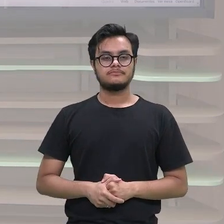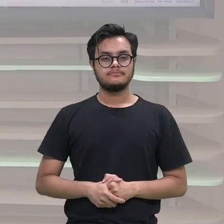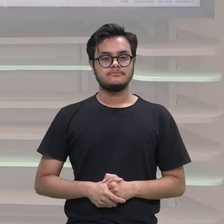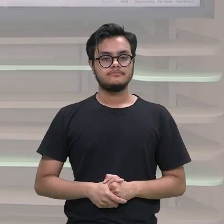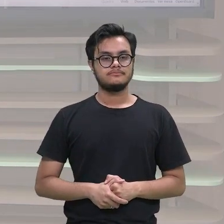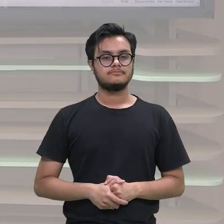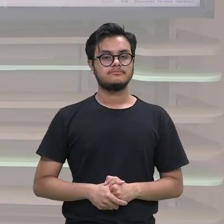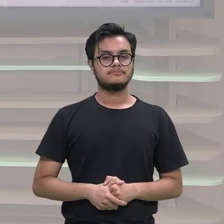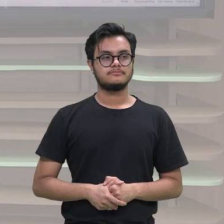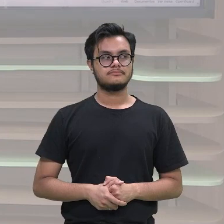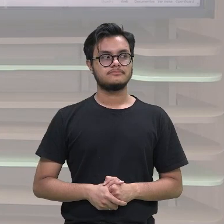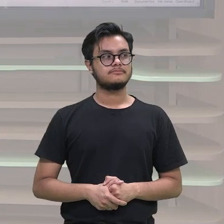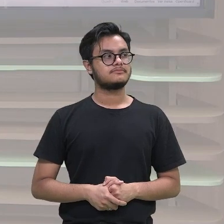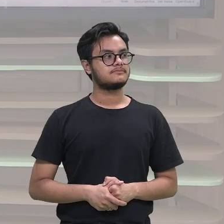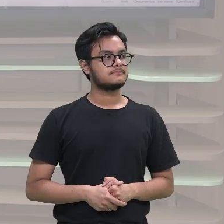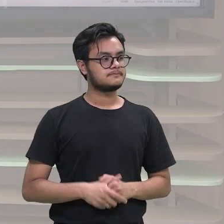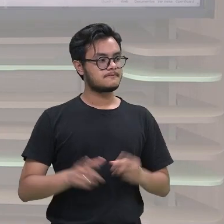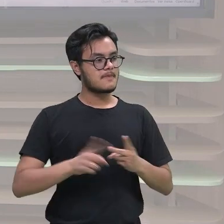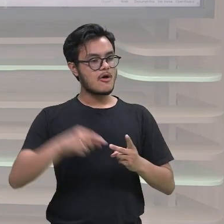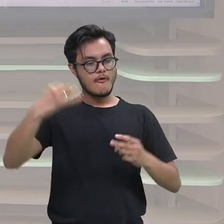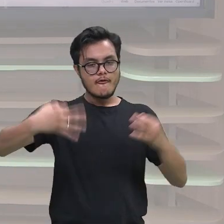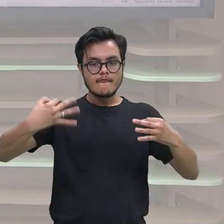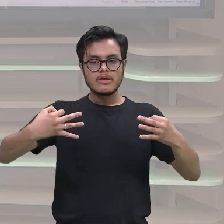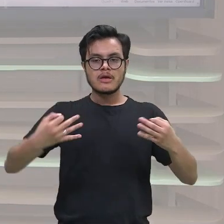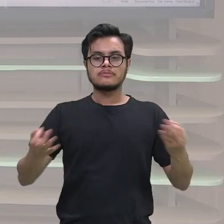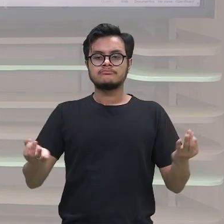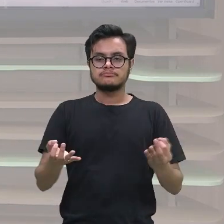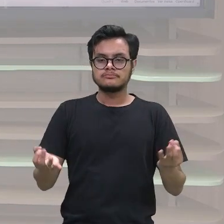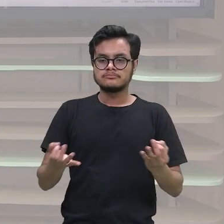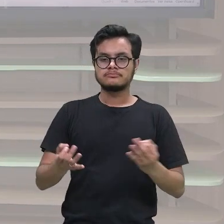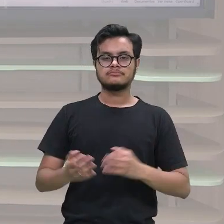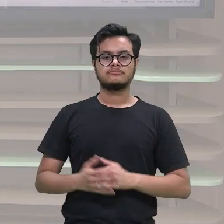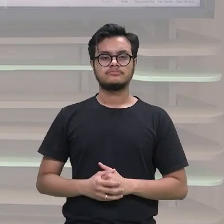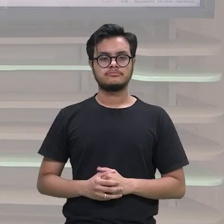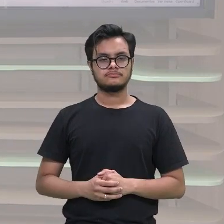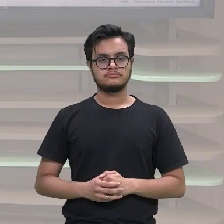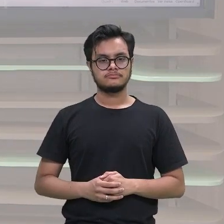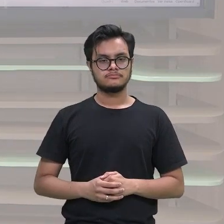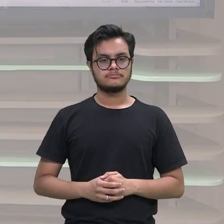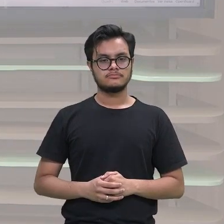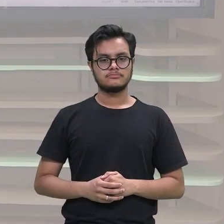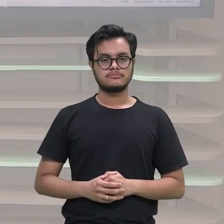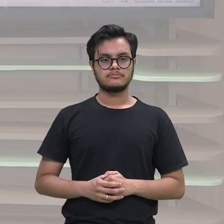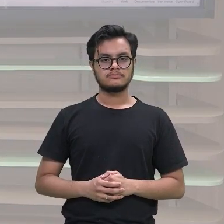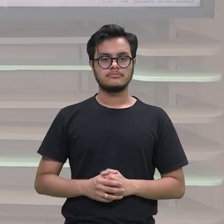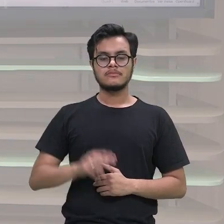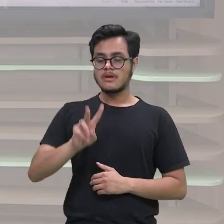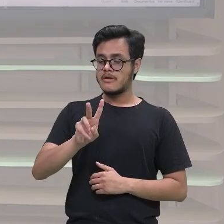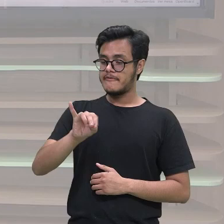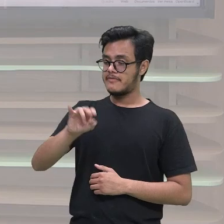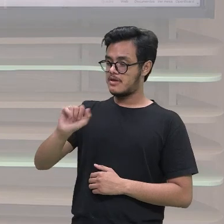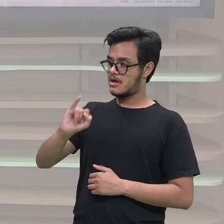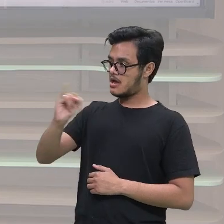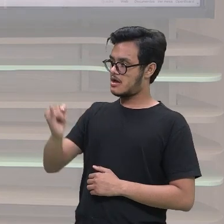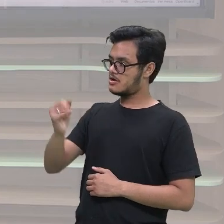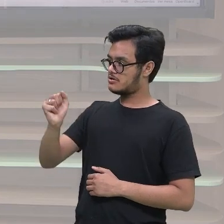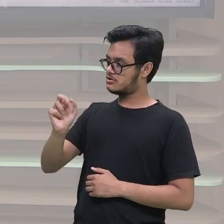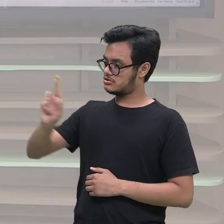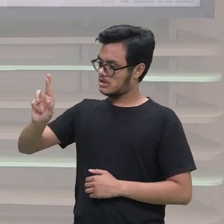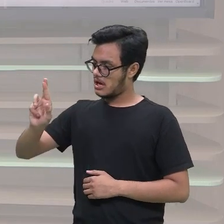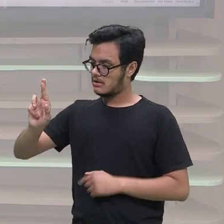uma certeza do fato, o verbo vai indicar essa certeza. Então, o verbo viajar, viajarei, ele vai